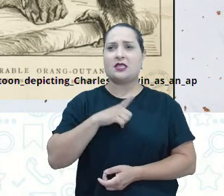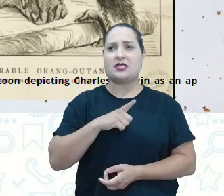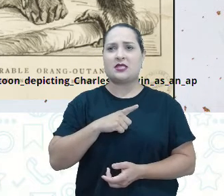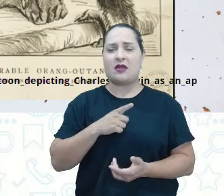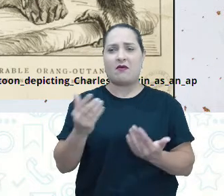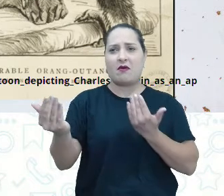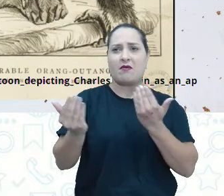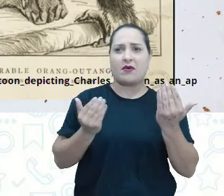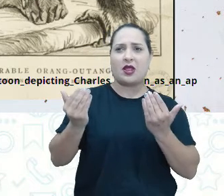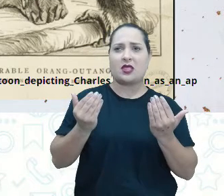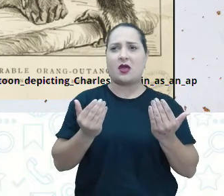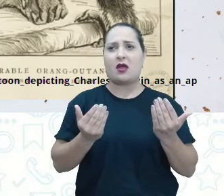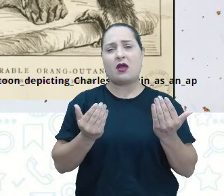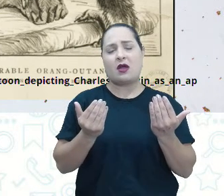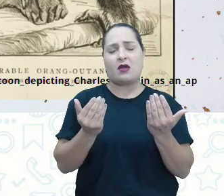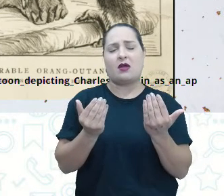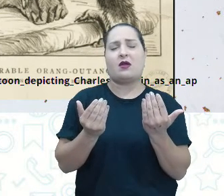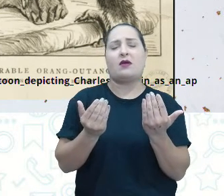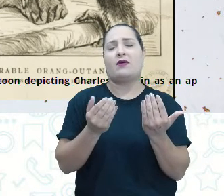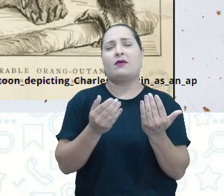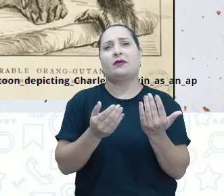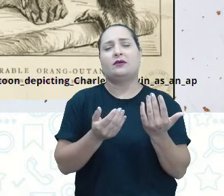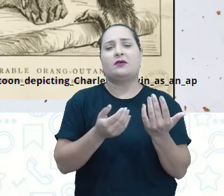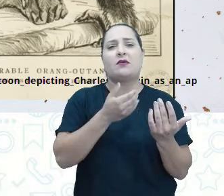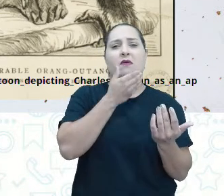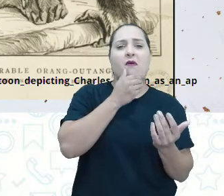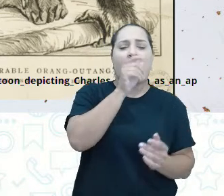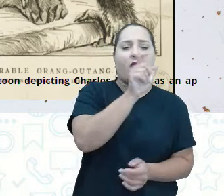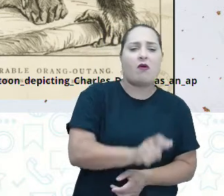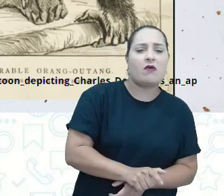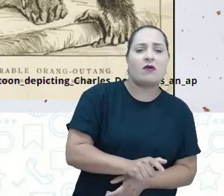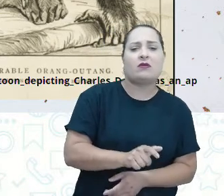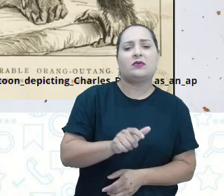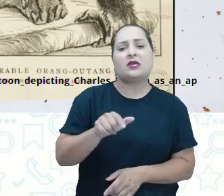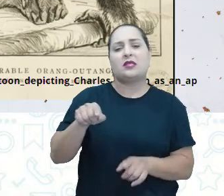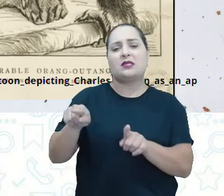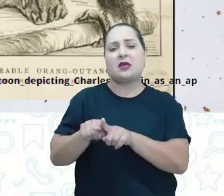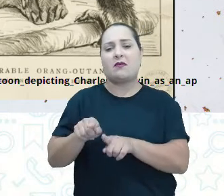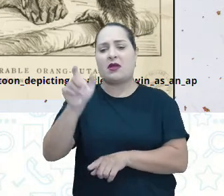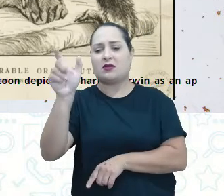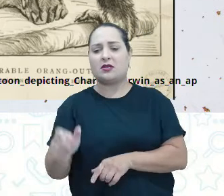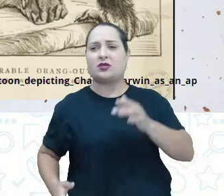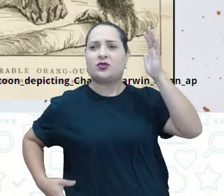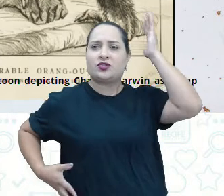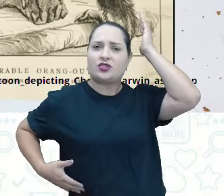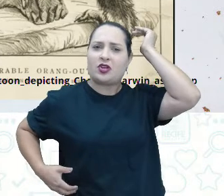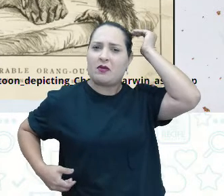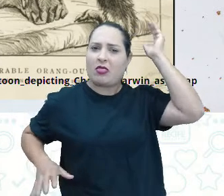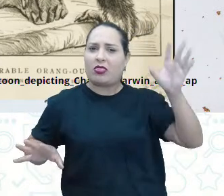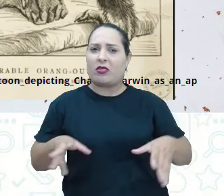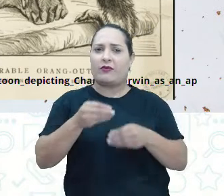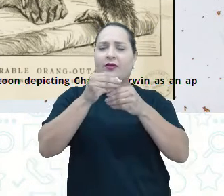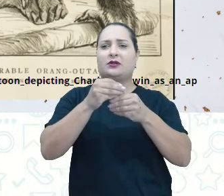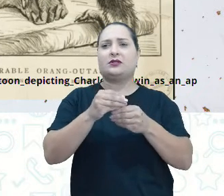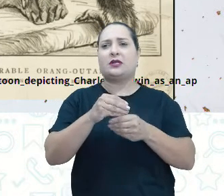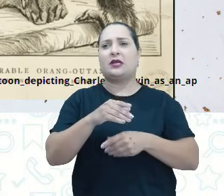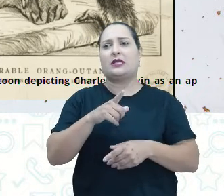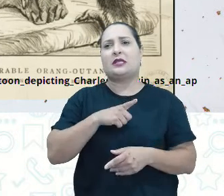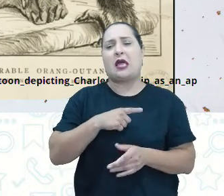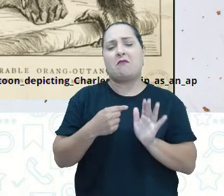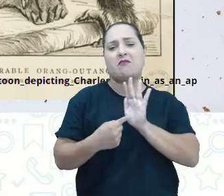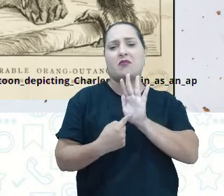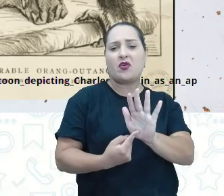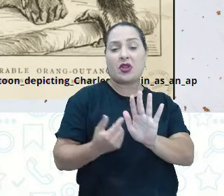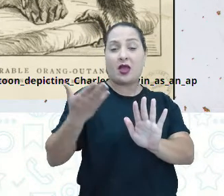chimpanzé. Lembra, a gente já viu essa charge, veja, ela demonstra que, na época, pelo menos algum veículo ou algum